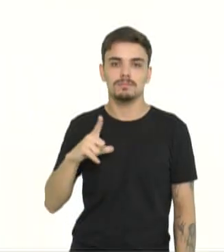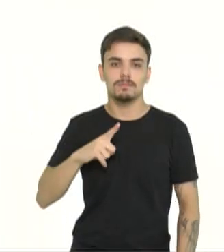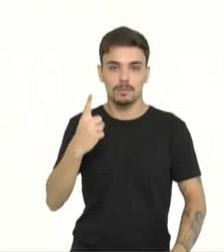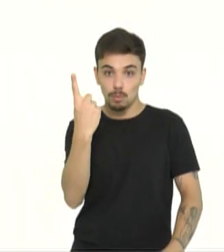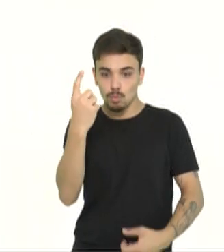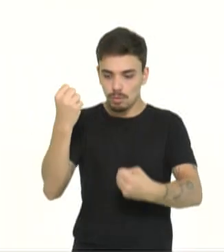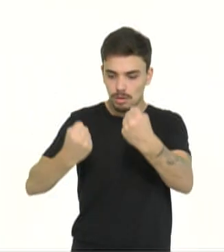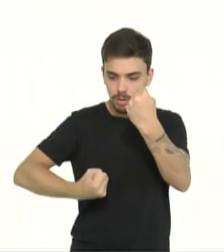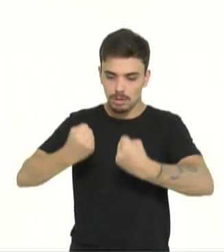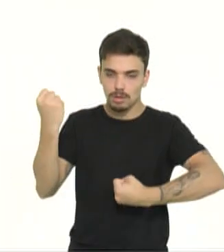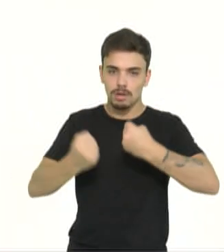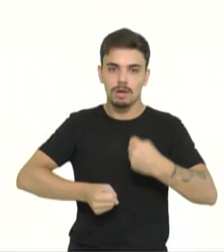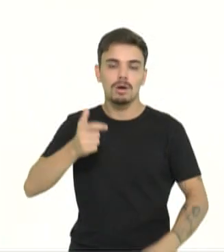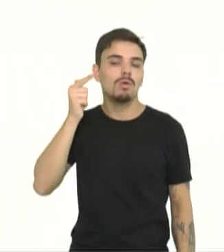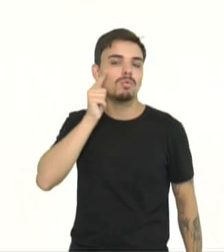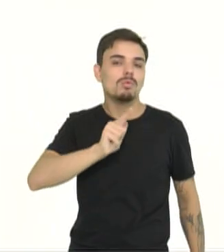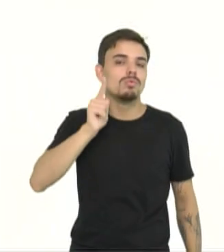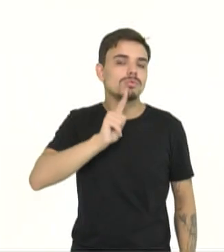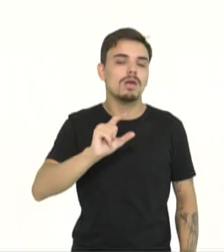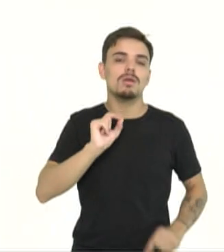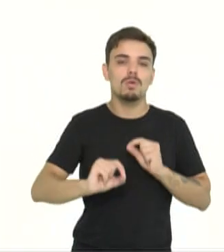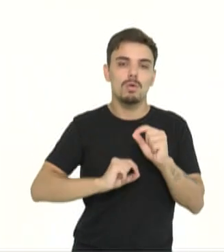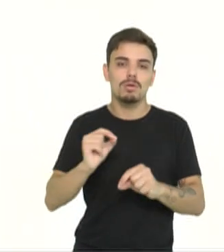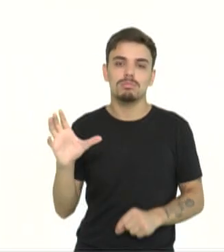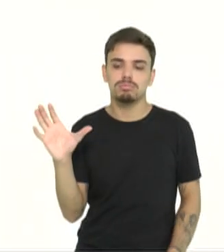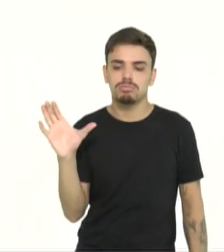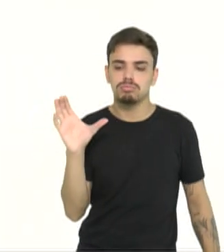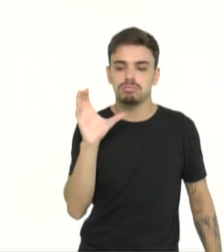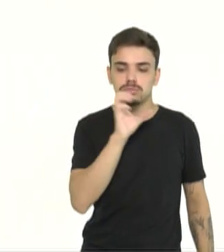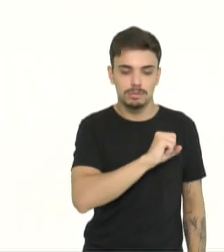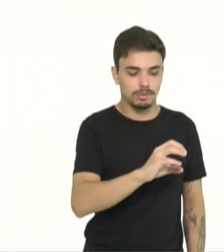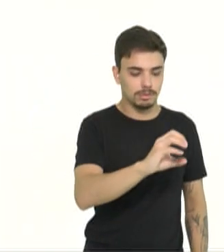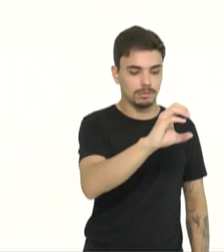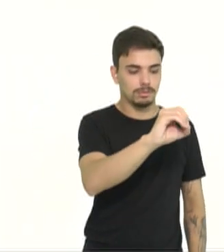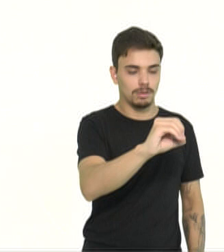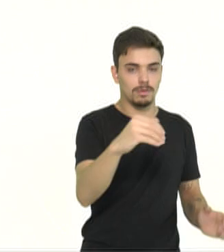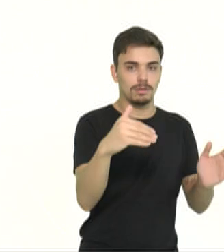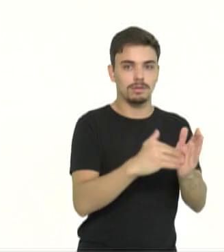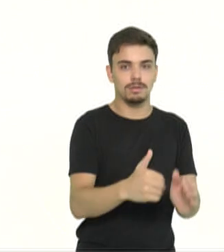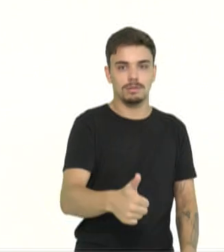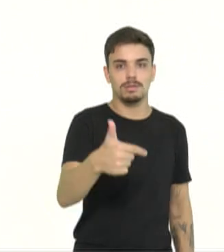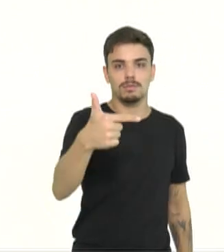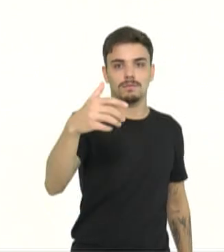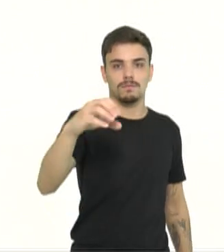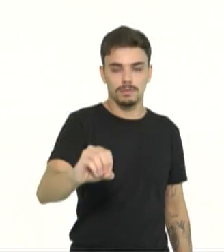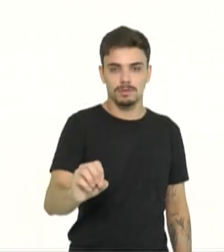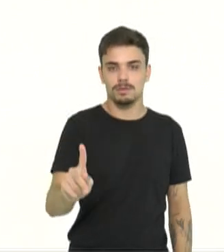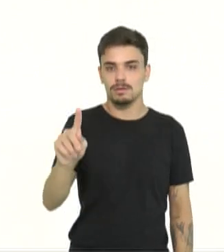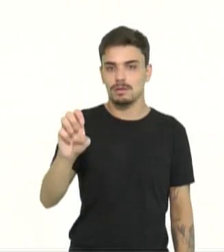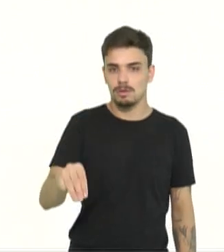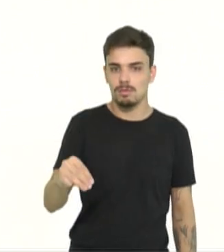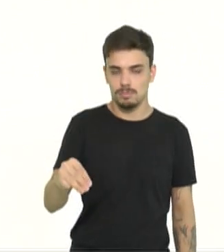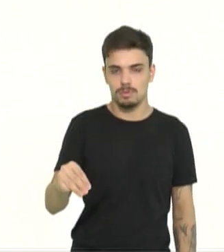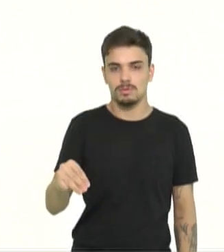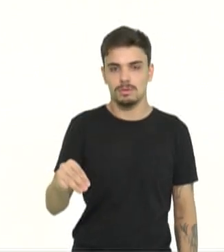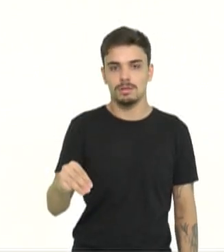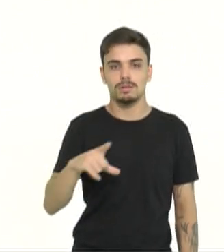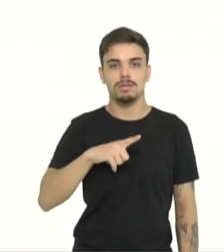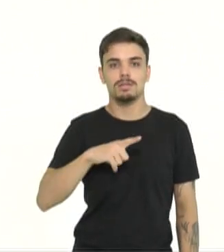carro consegue acelerar de 0 a 120 km por hora em cerca de 10